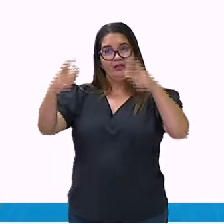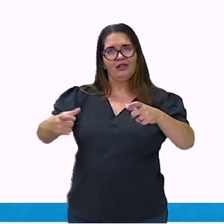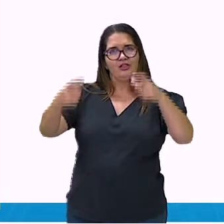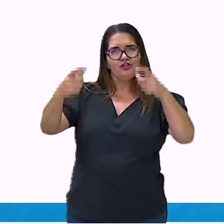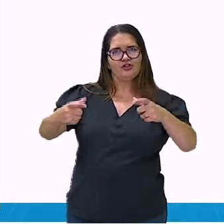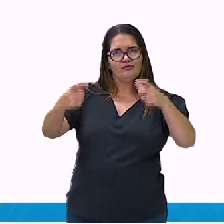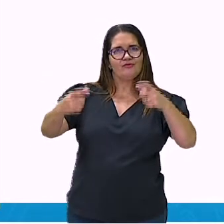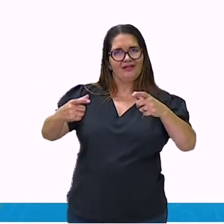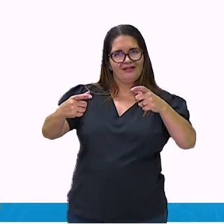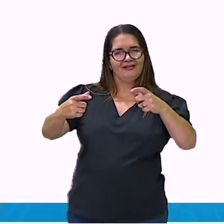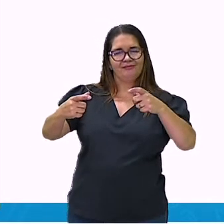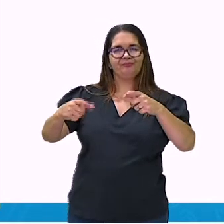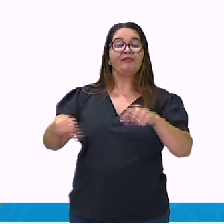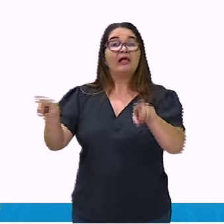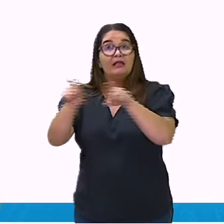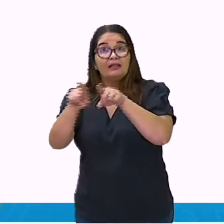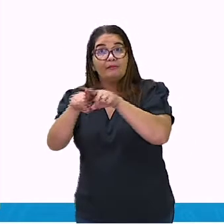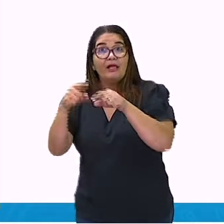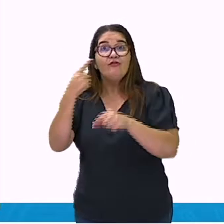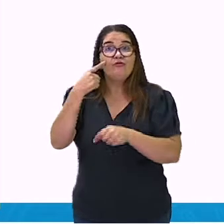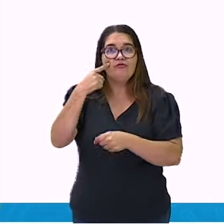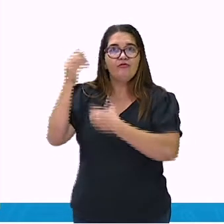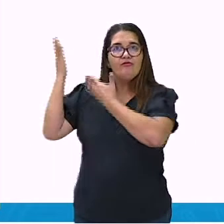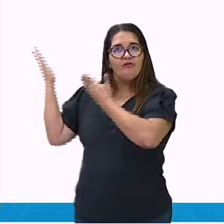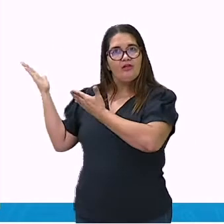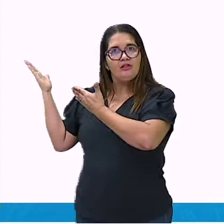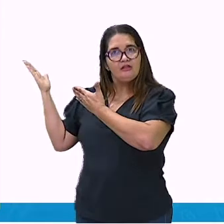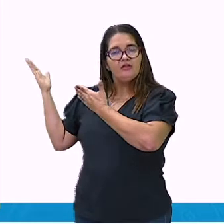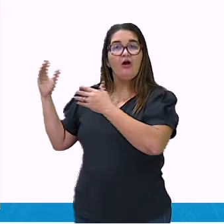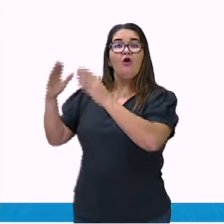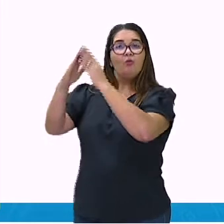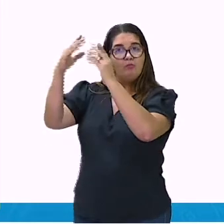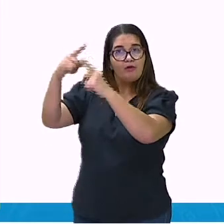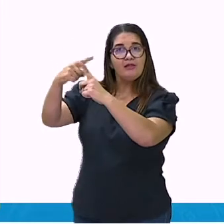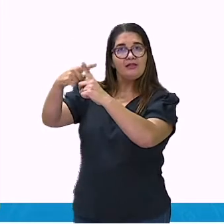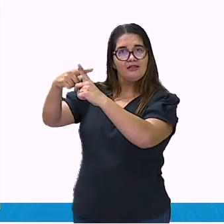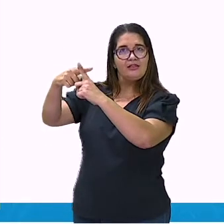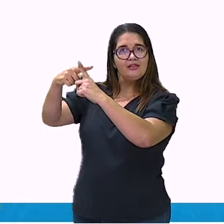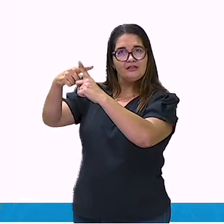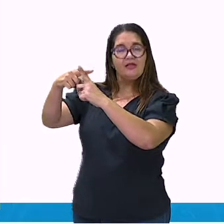a capela. Tinham os trabalhadores livres,